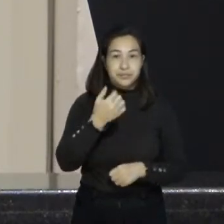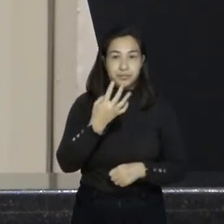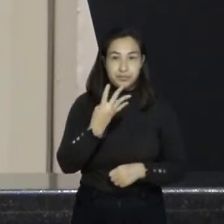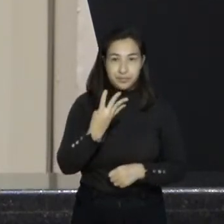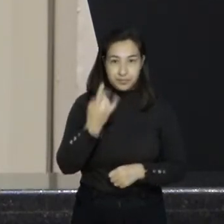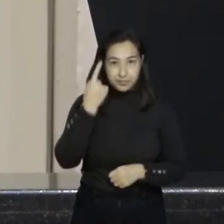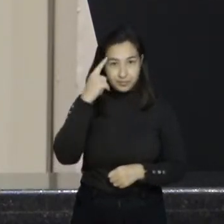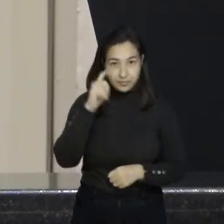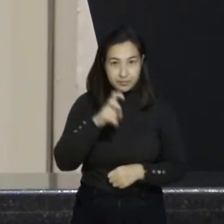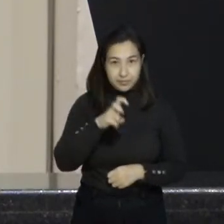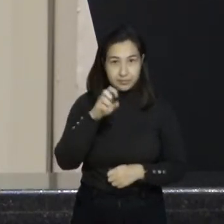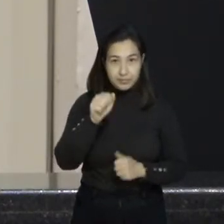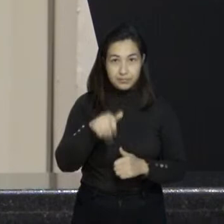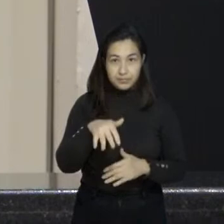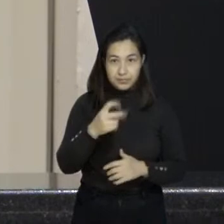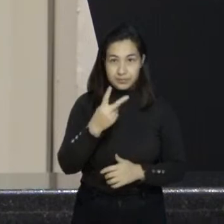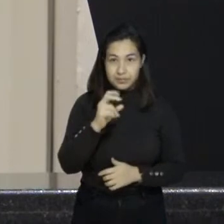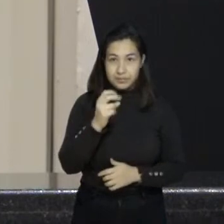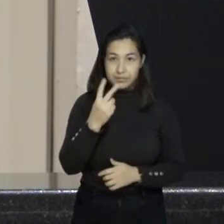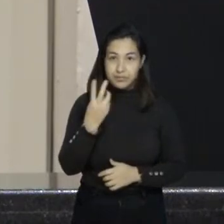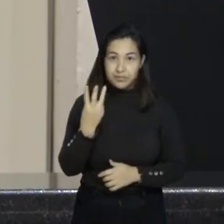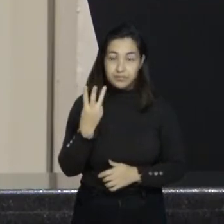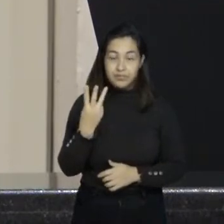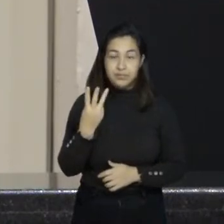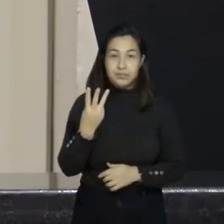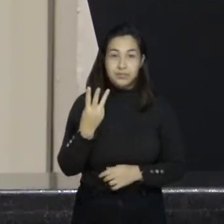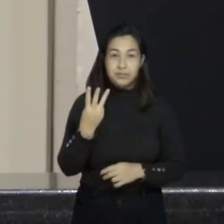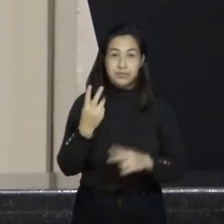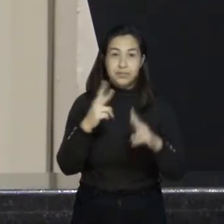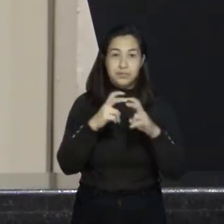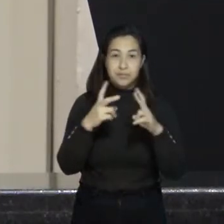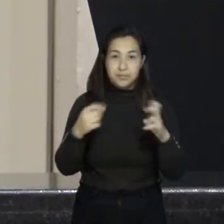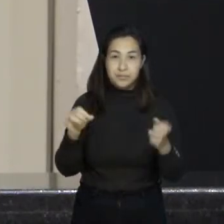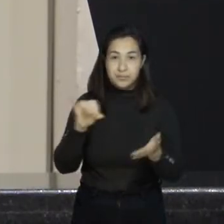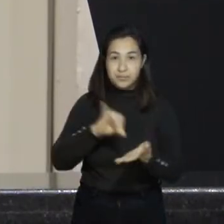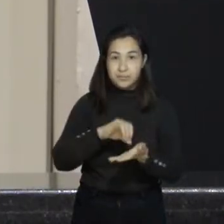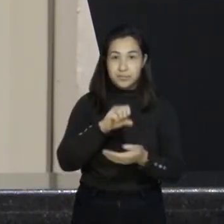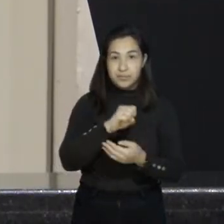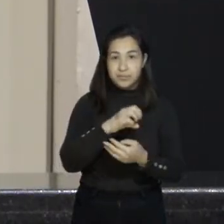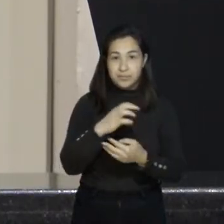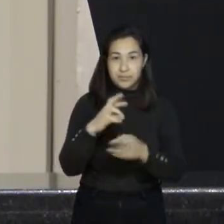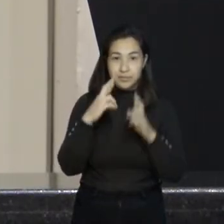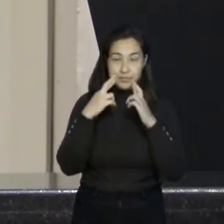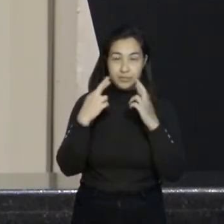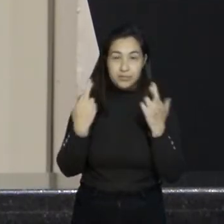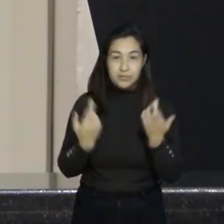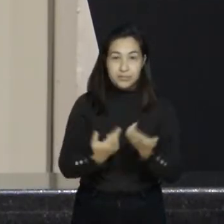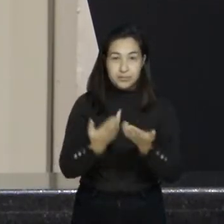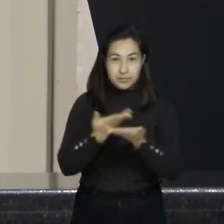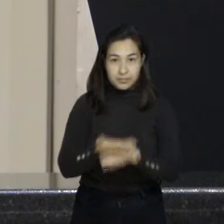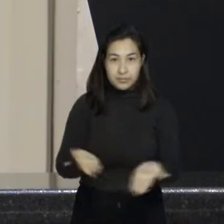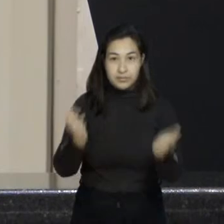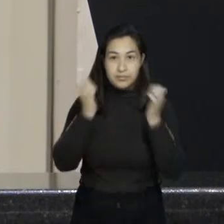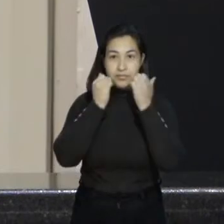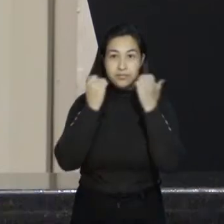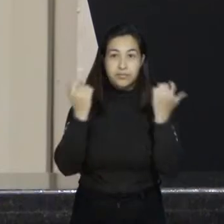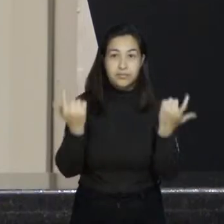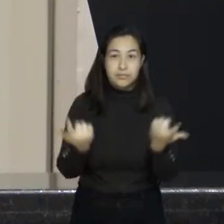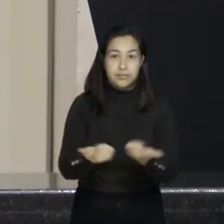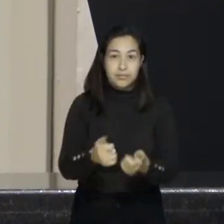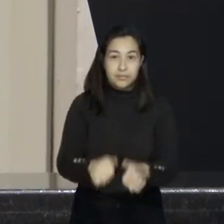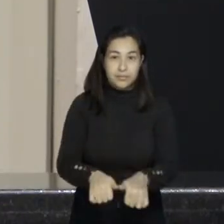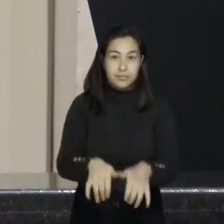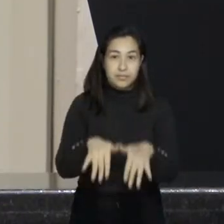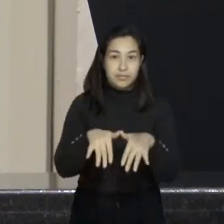2023 nesta cidade de Florianópolis capital do Estado de Santa Catarina reuniu-se Assembleia Legislativa em sessão ordinária